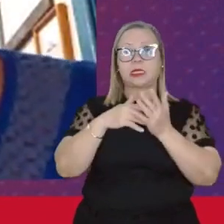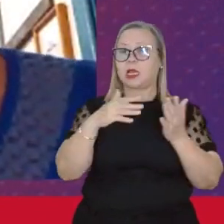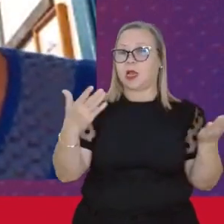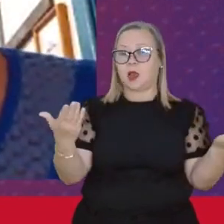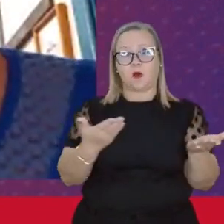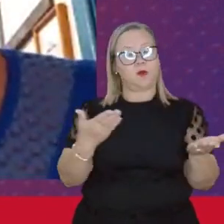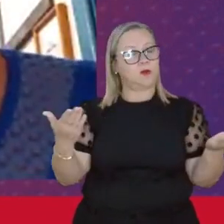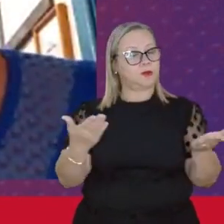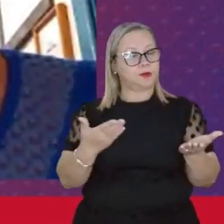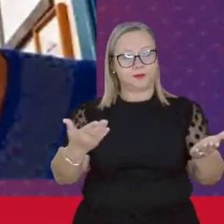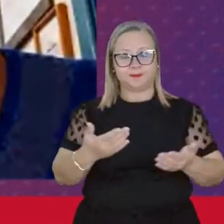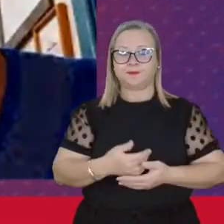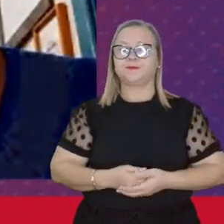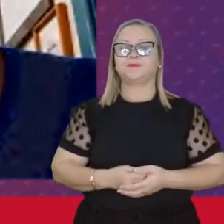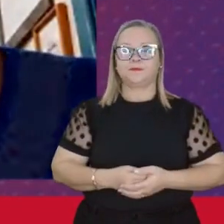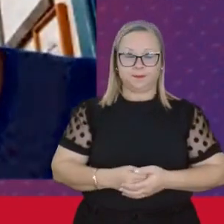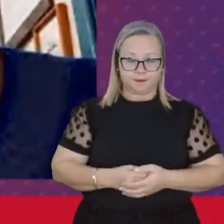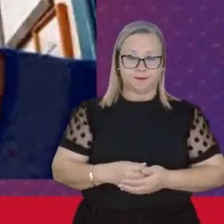né?